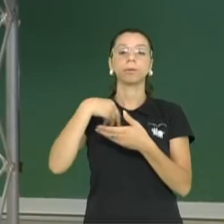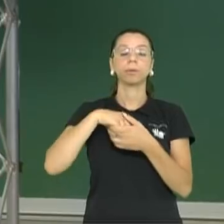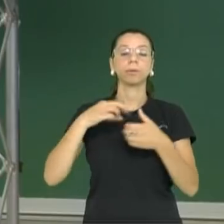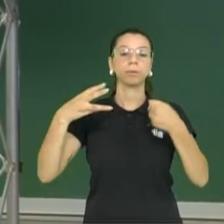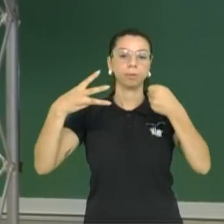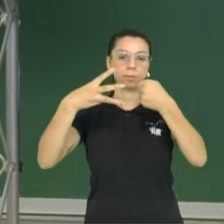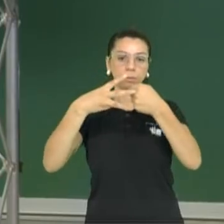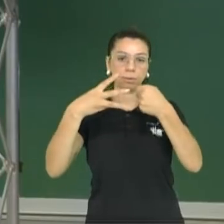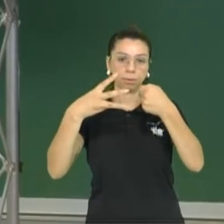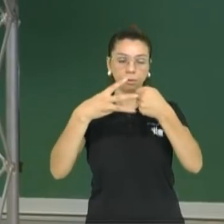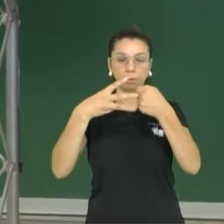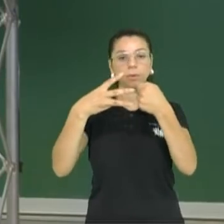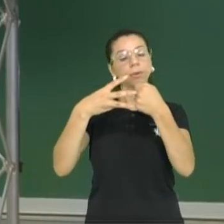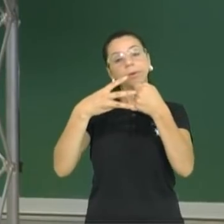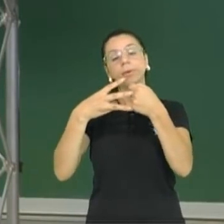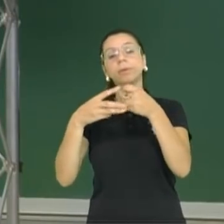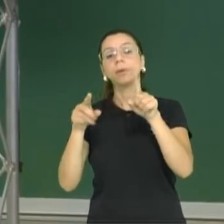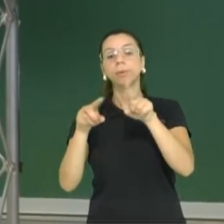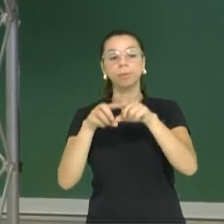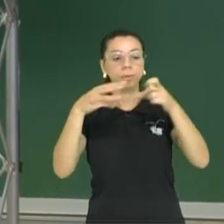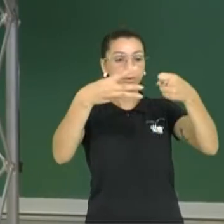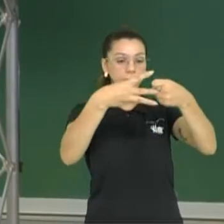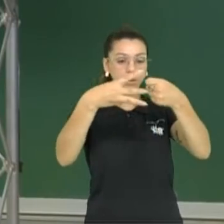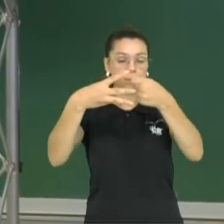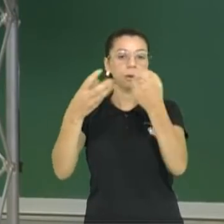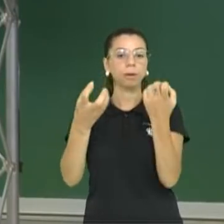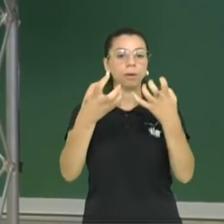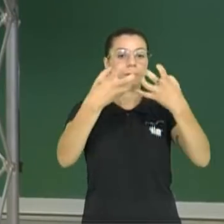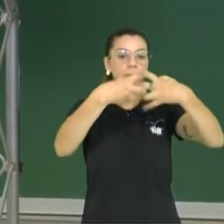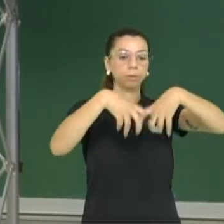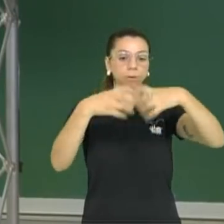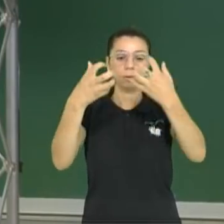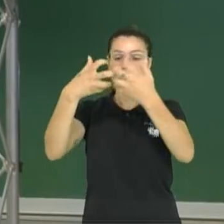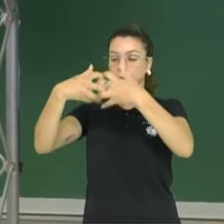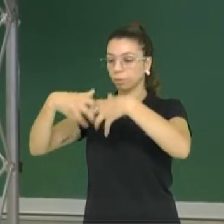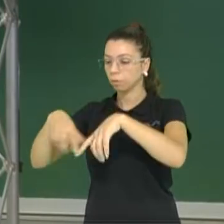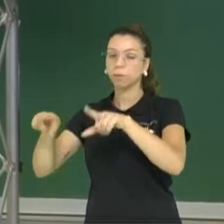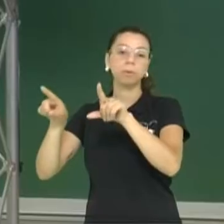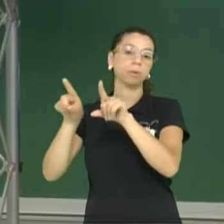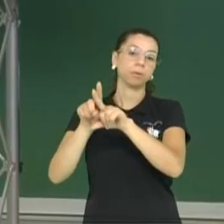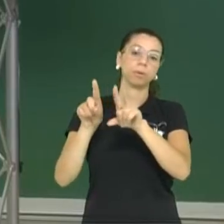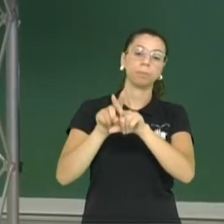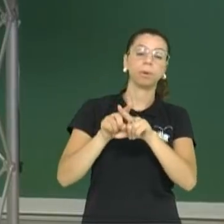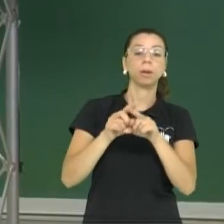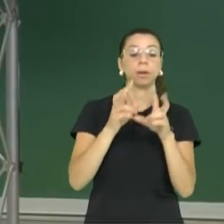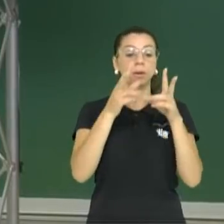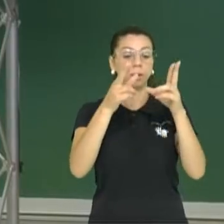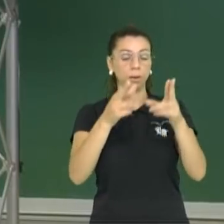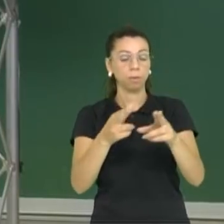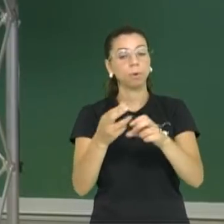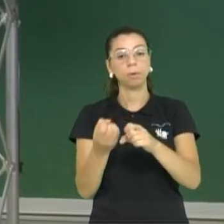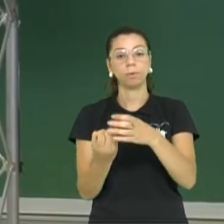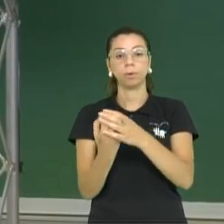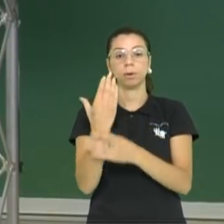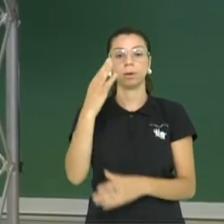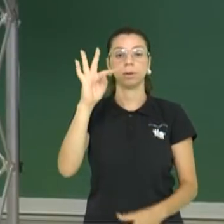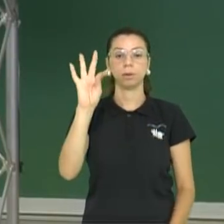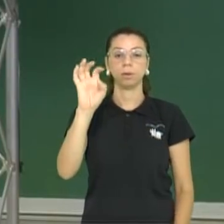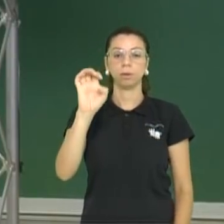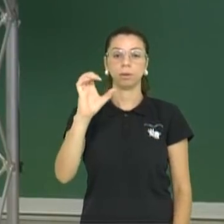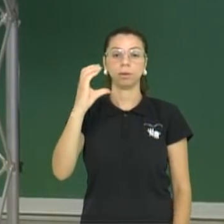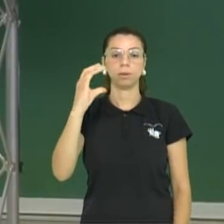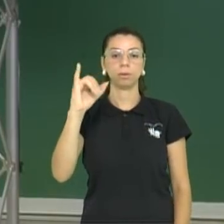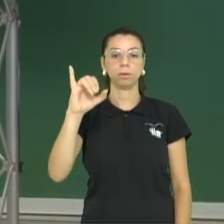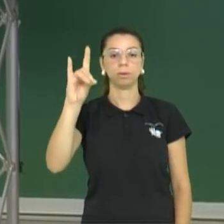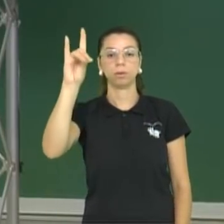Essas células, com a mesma função, com um formato semelhante, formam tecidos. Esses tecidos se juntam e formam